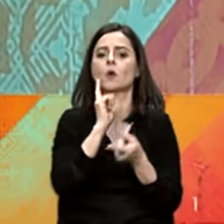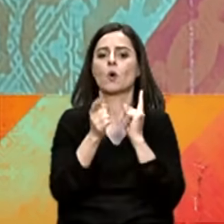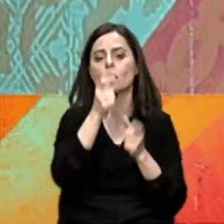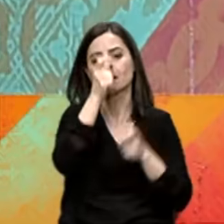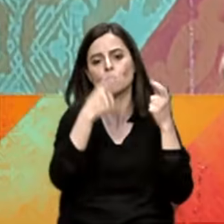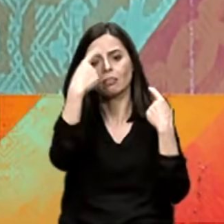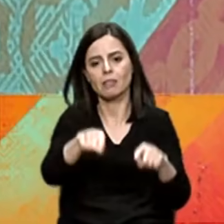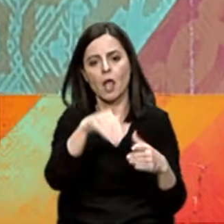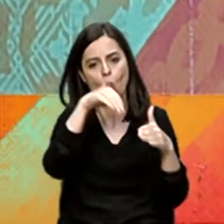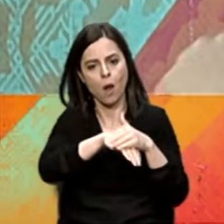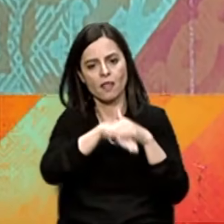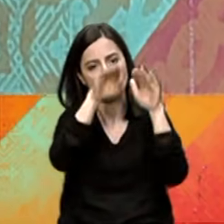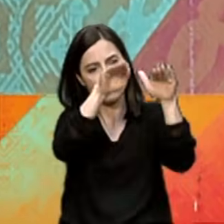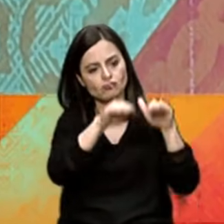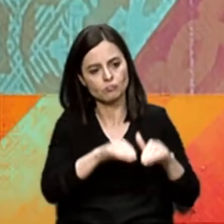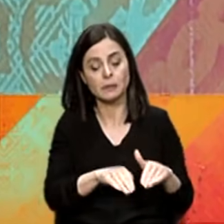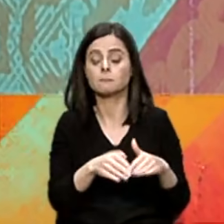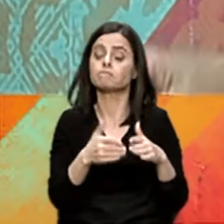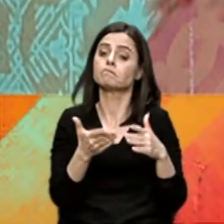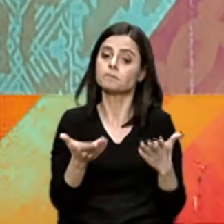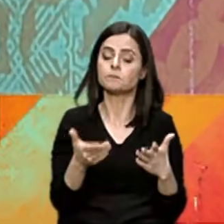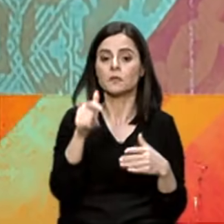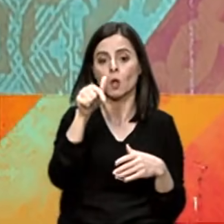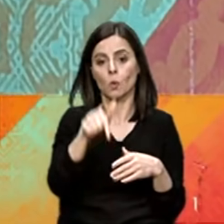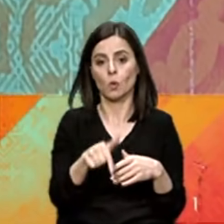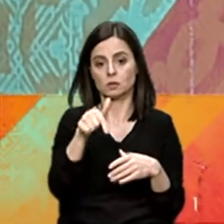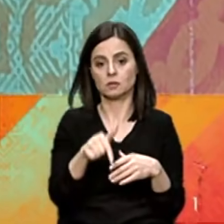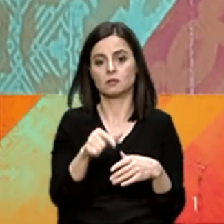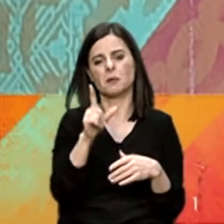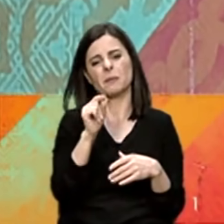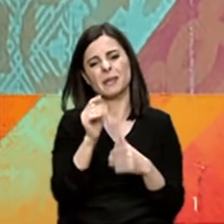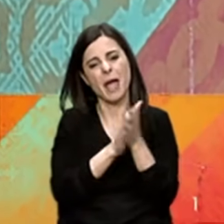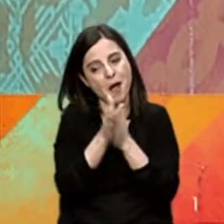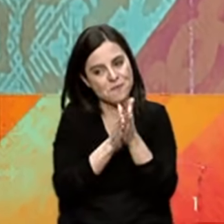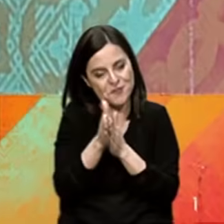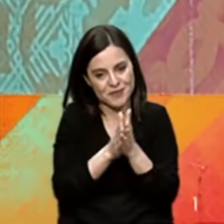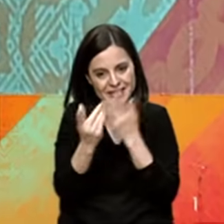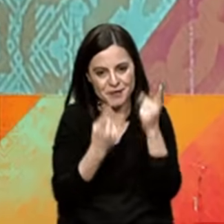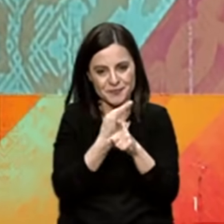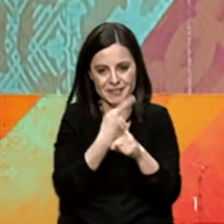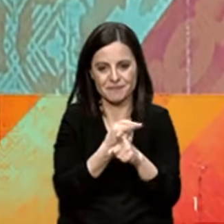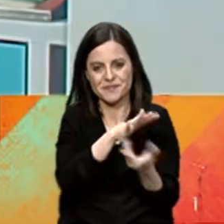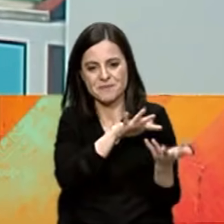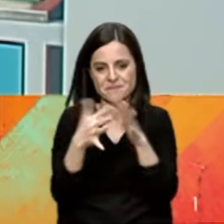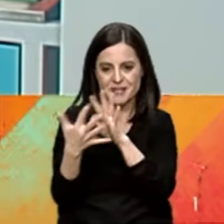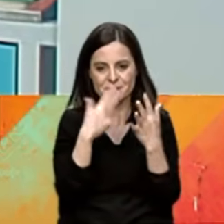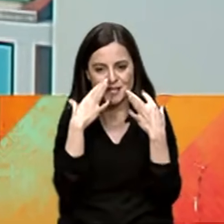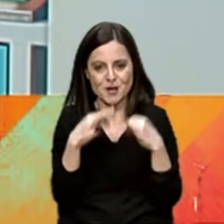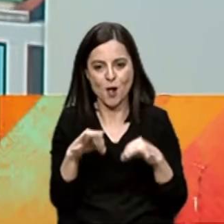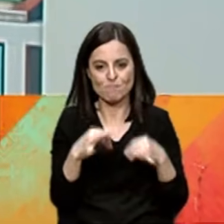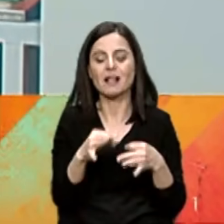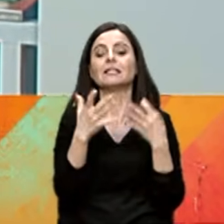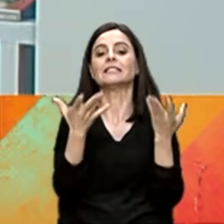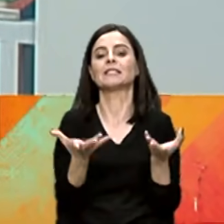E hoje, mais uma vez, trago uma receita, Sónia, para dar-me destino a algumas coisas. Hoje voltamos à mais ou menos normalidade.